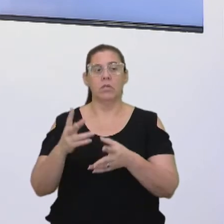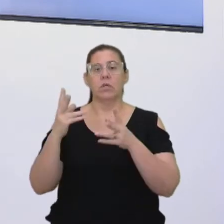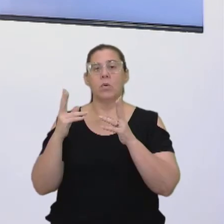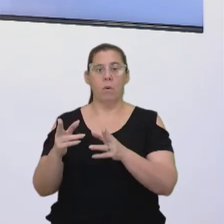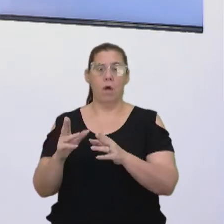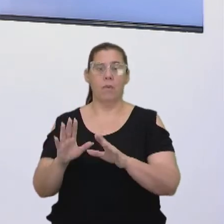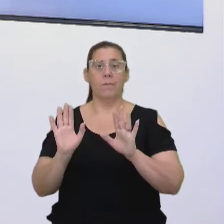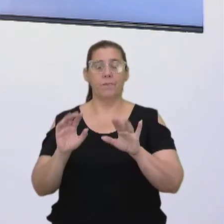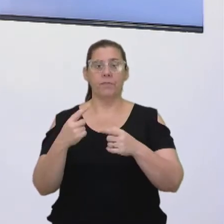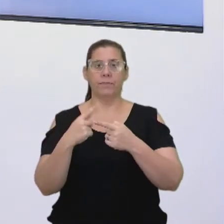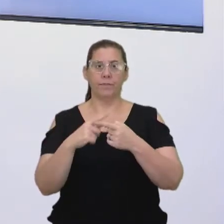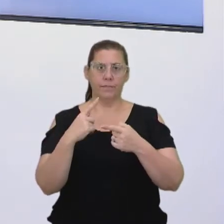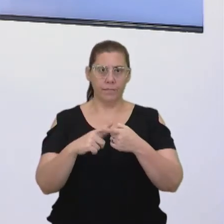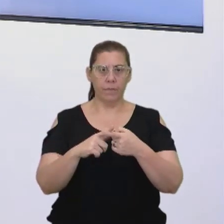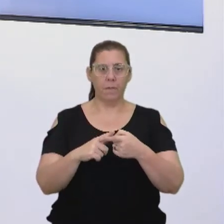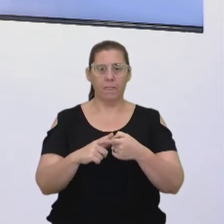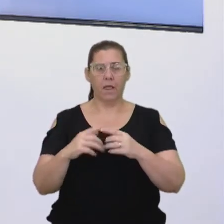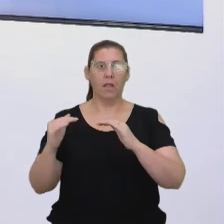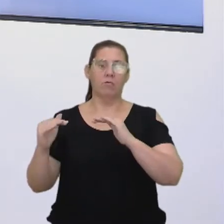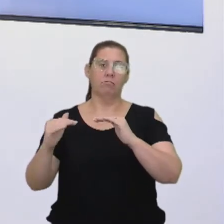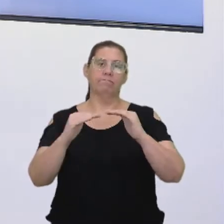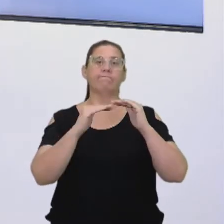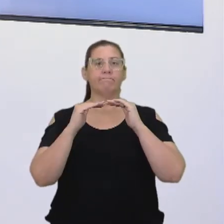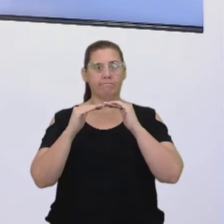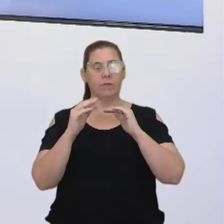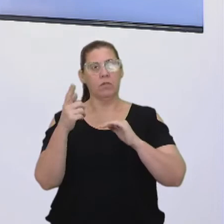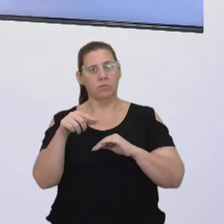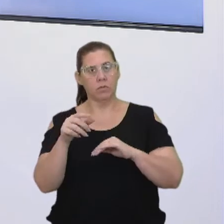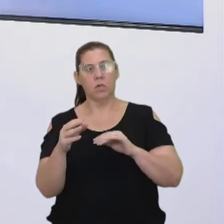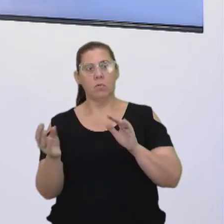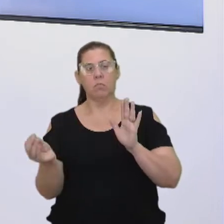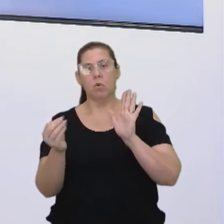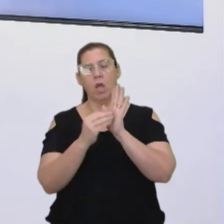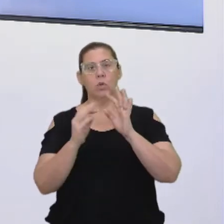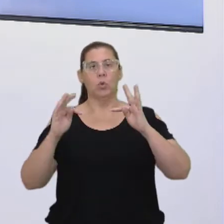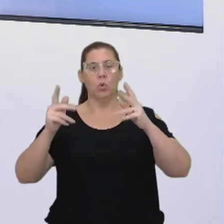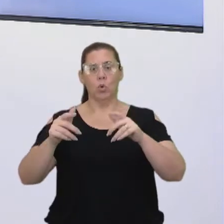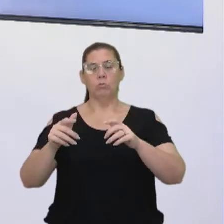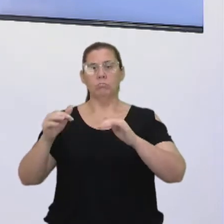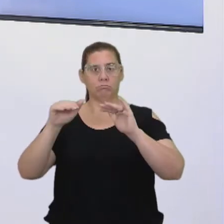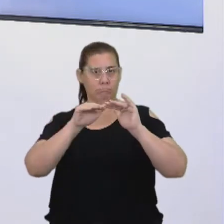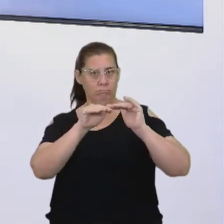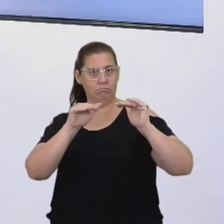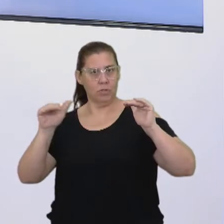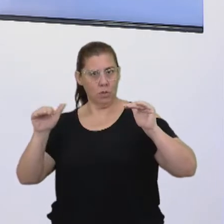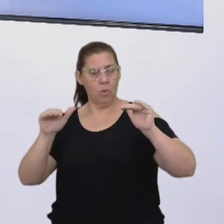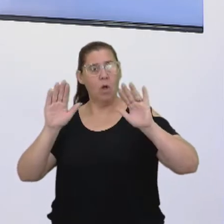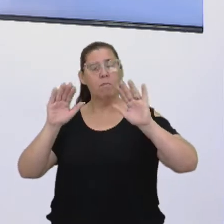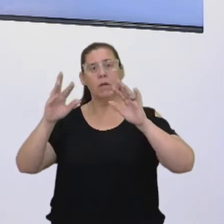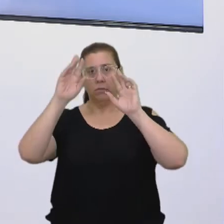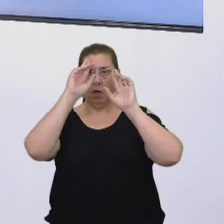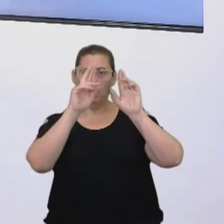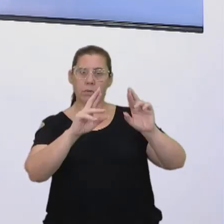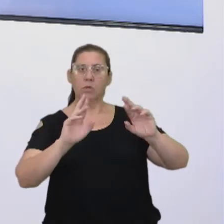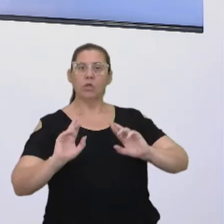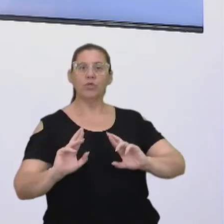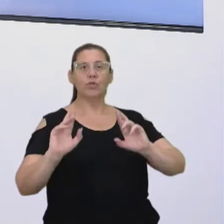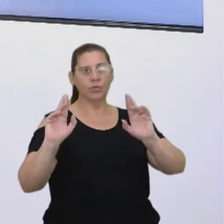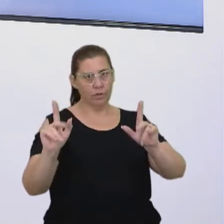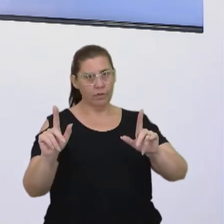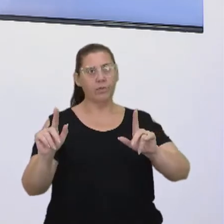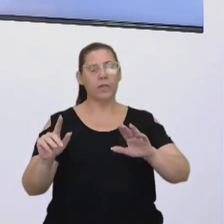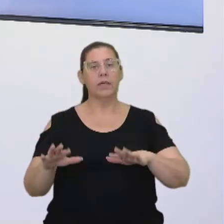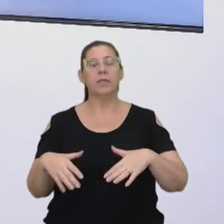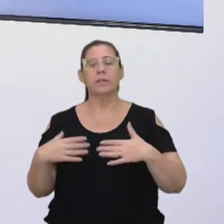igualitária. Na verdade, seria mais a questão da equidade, né? De você colocar todos ali no mesmo grau, só que respeitando as suas diferenças.